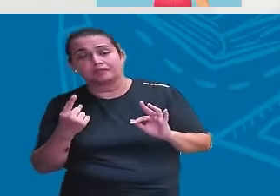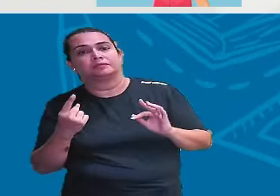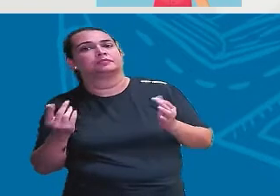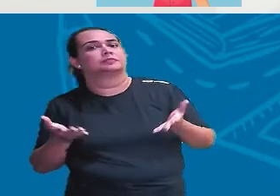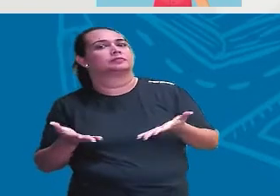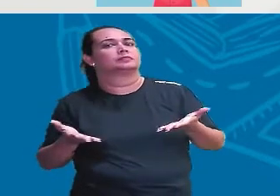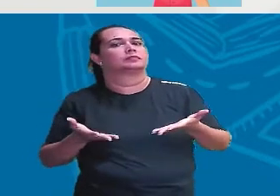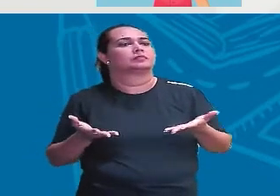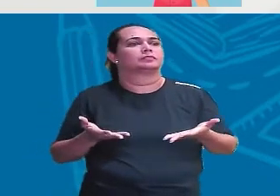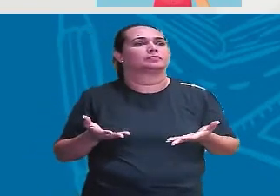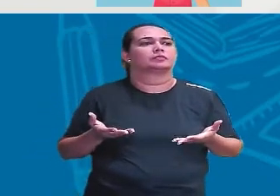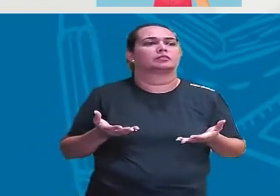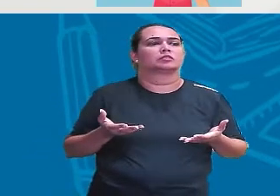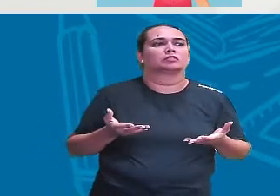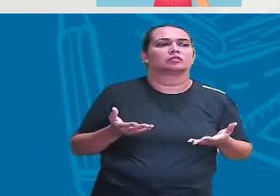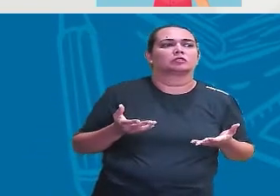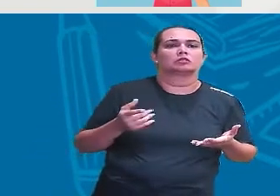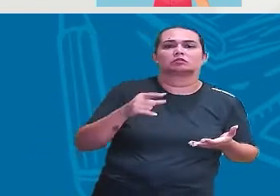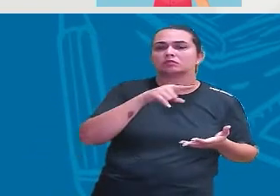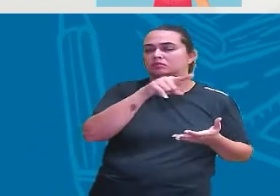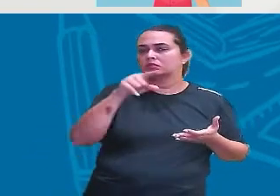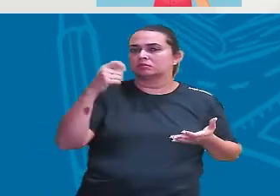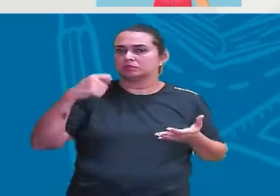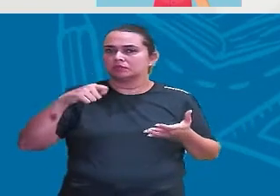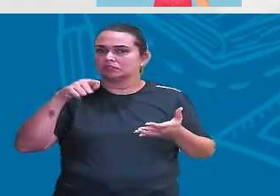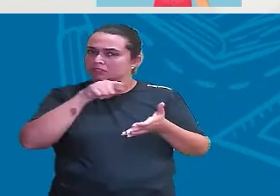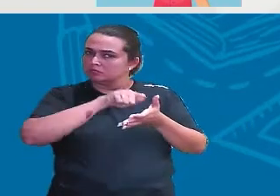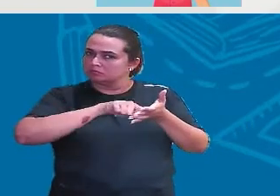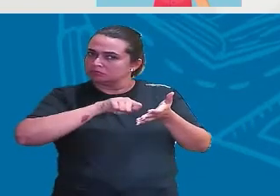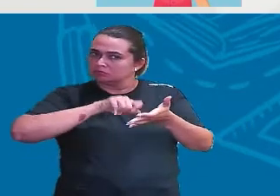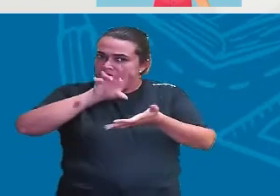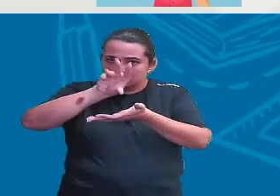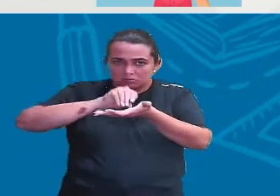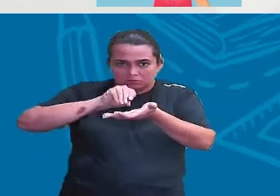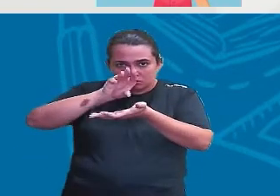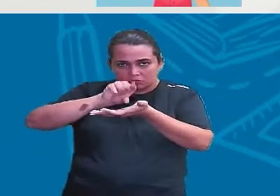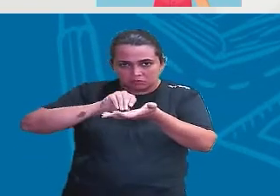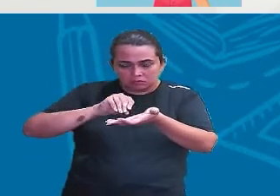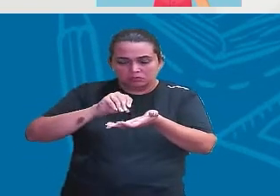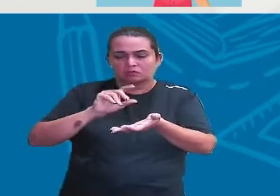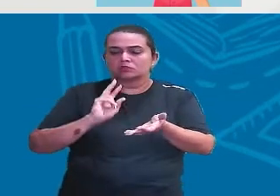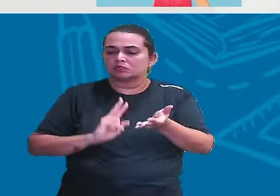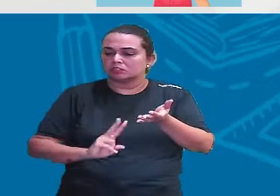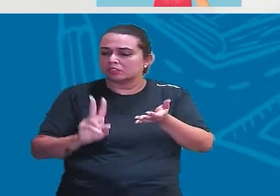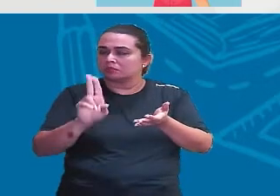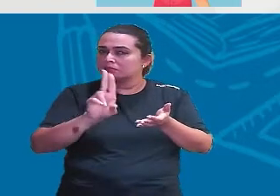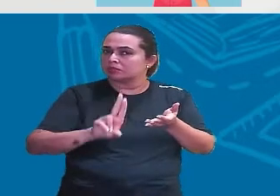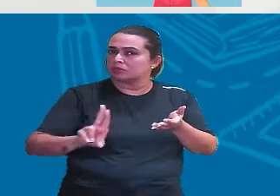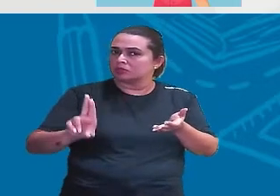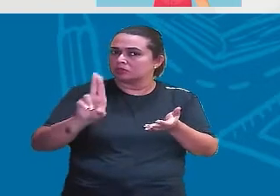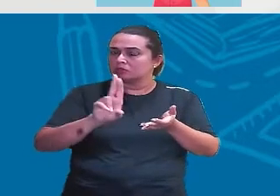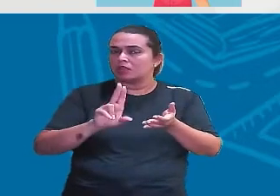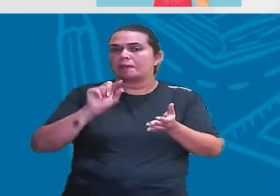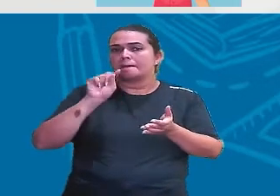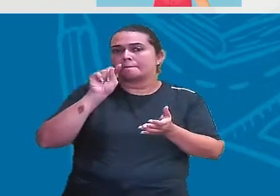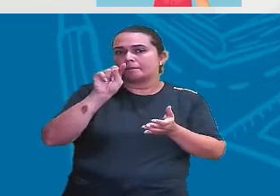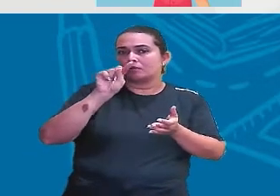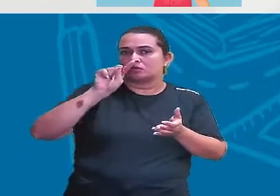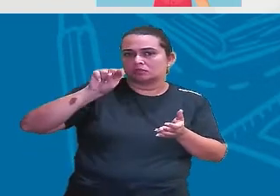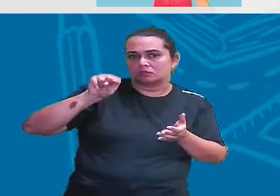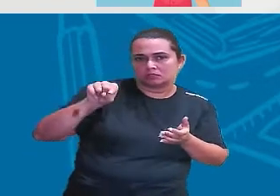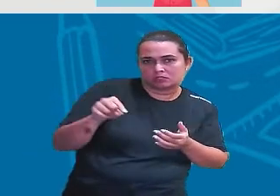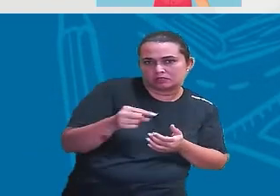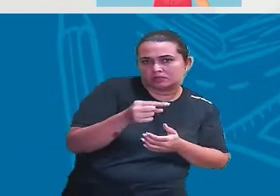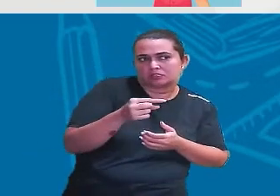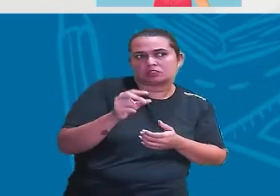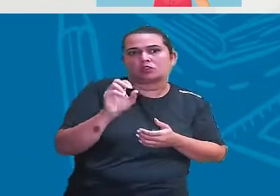agora é ponto mesmo que vocês precisam anotar, certo? Eu tenho aí, ó, sempre use ponto e vírgula